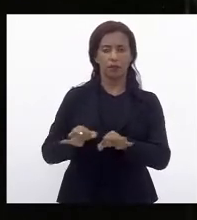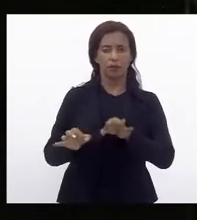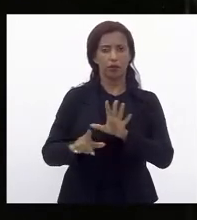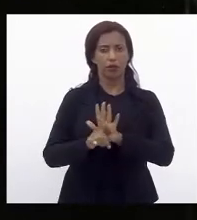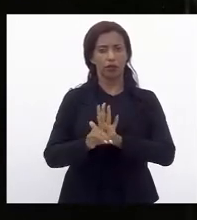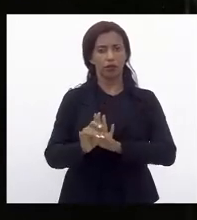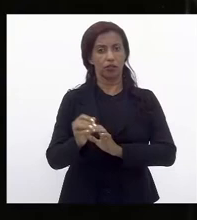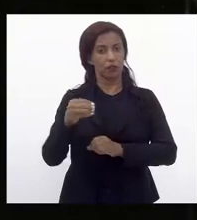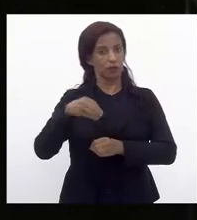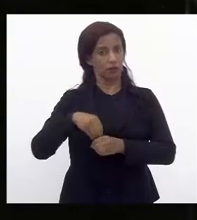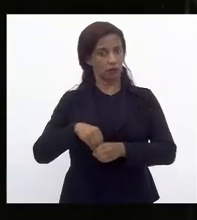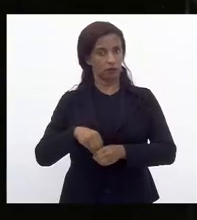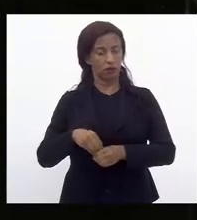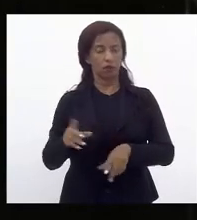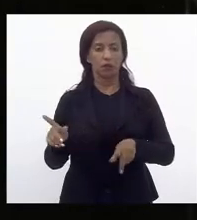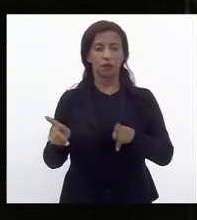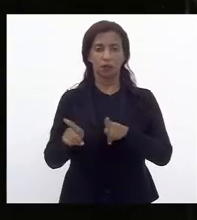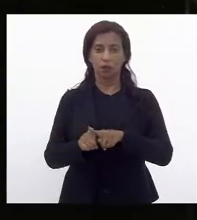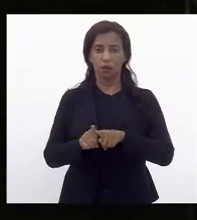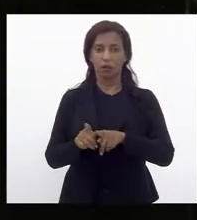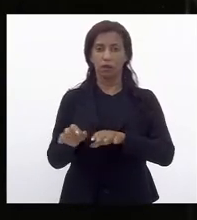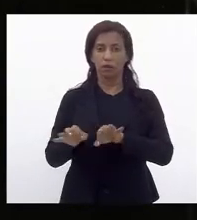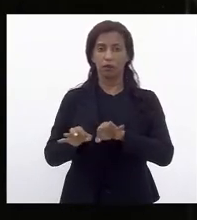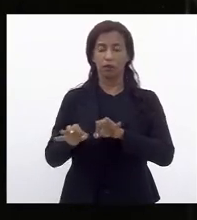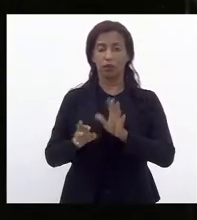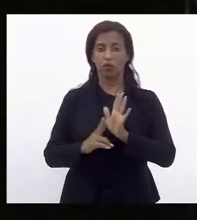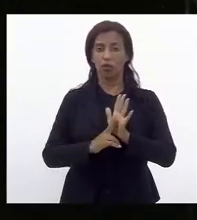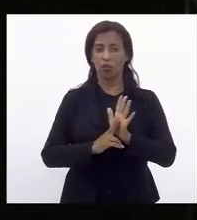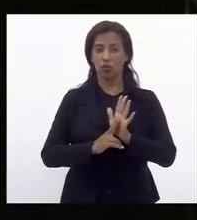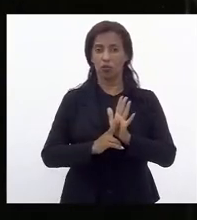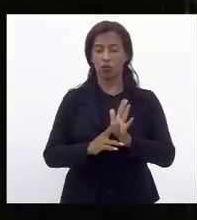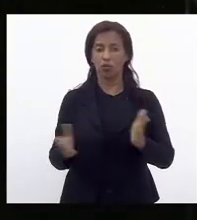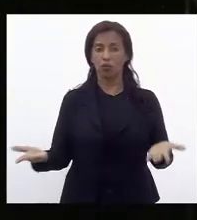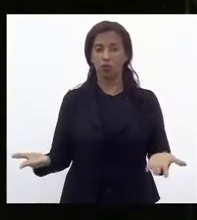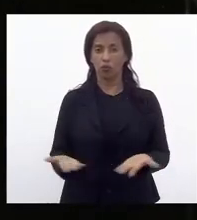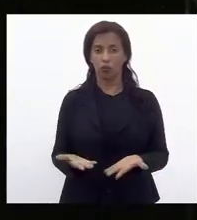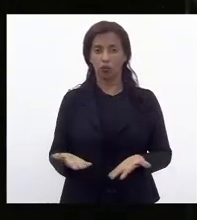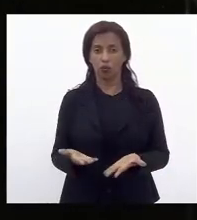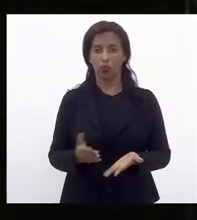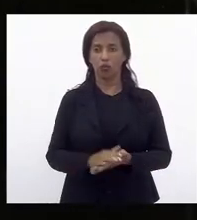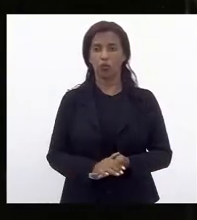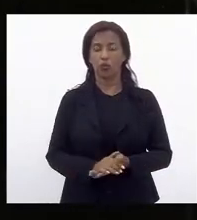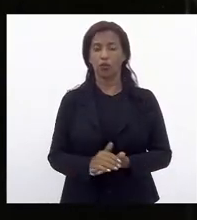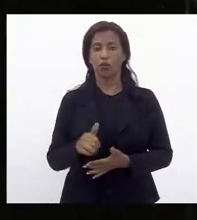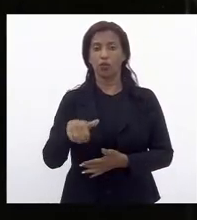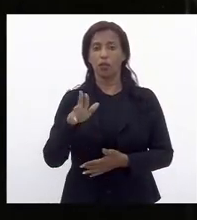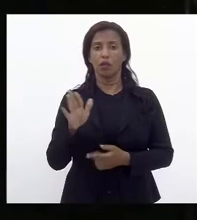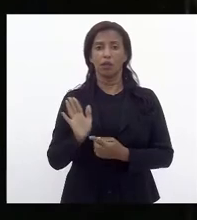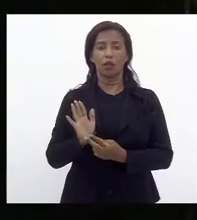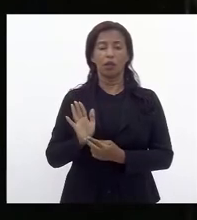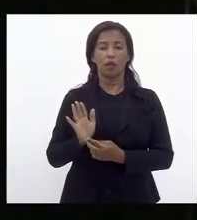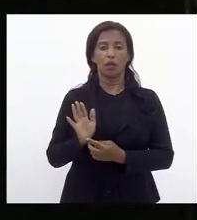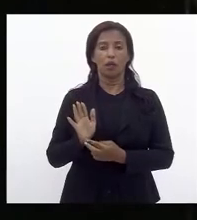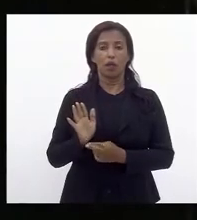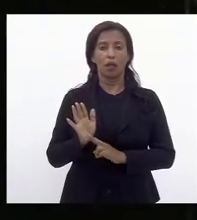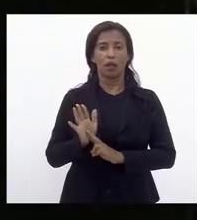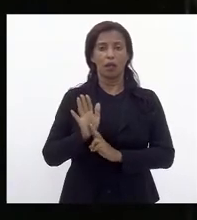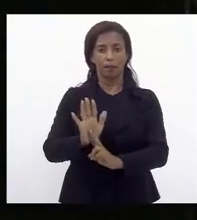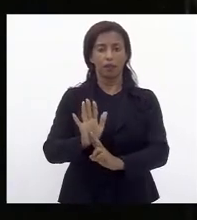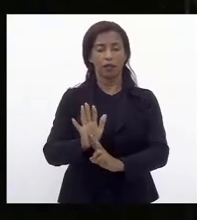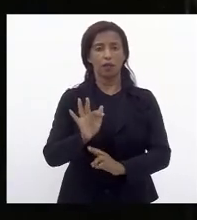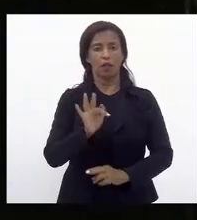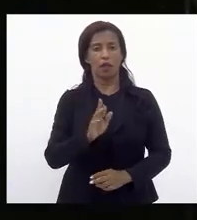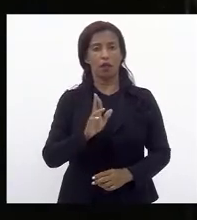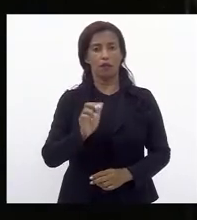de lei aqui dentro, inclusive projetos de resolução que hoje quem está apresentando é a deputada